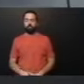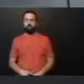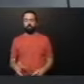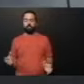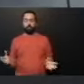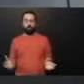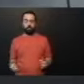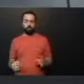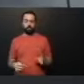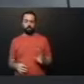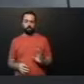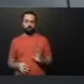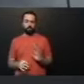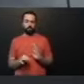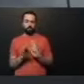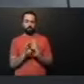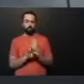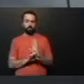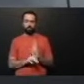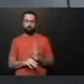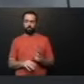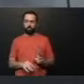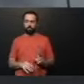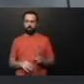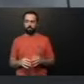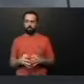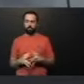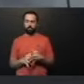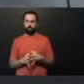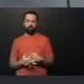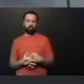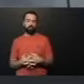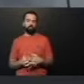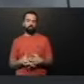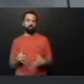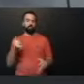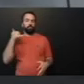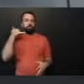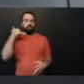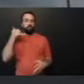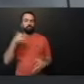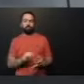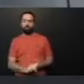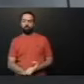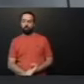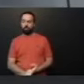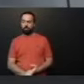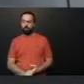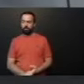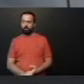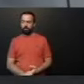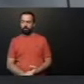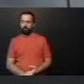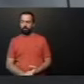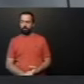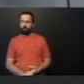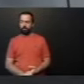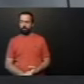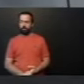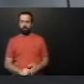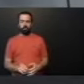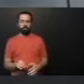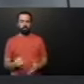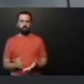Agora, na página 41, é o textinho Confusão ao Telefone. Nós vamos ler esse texto, tá?